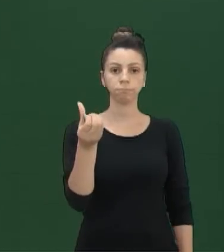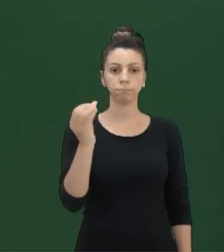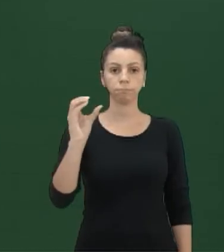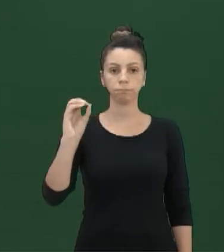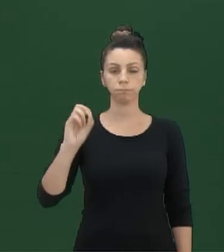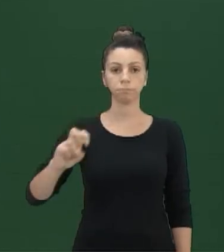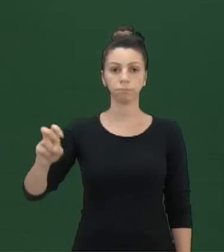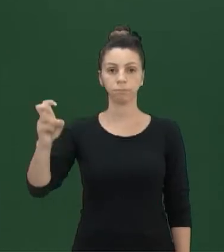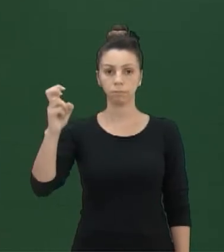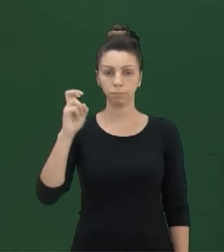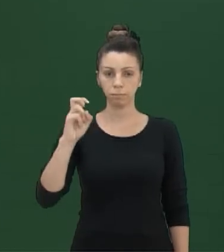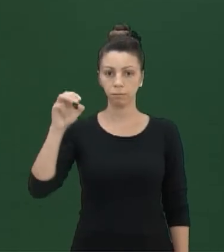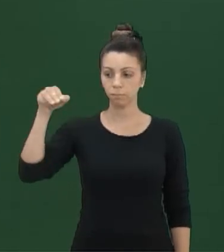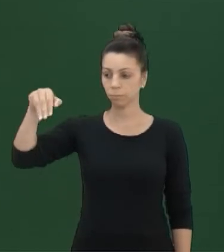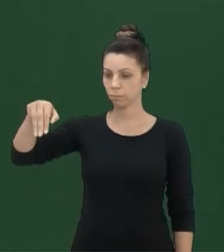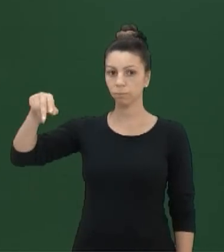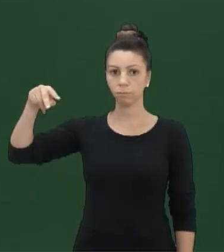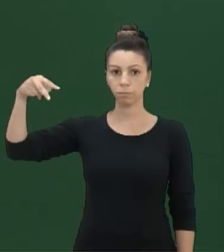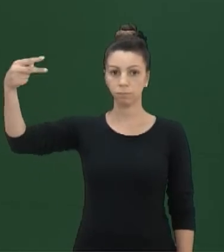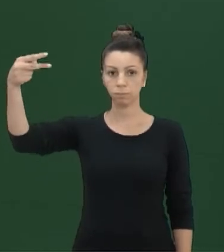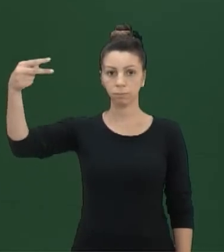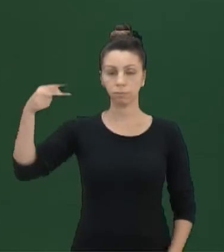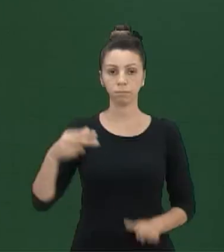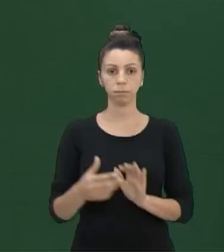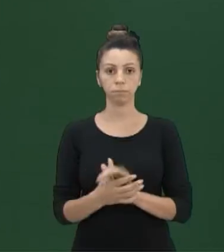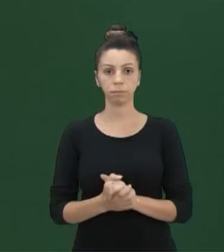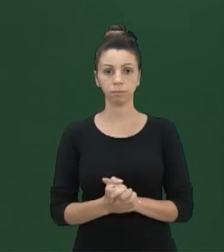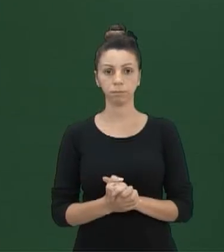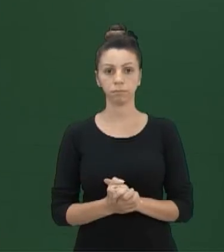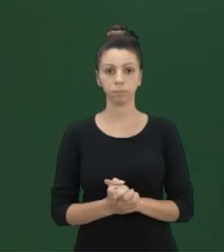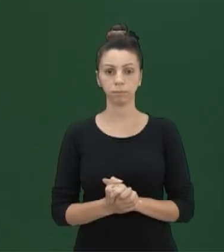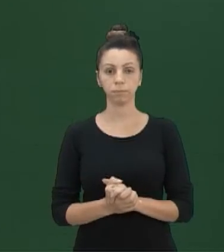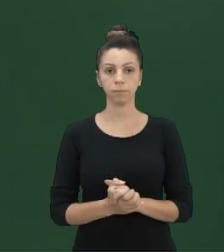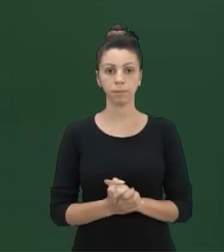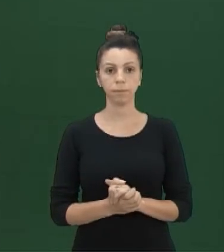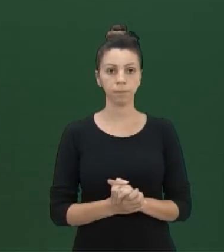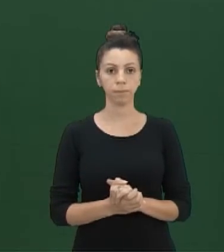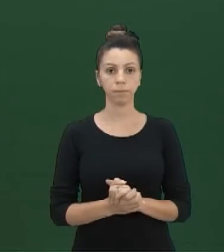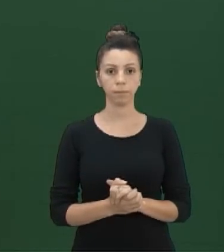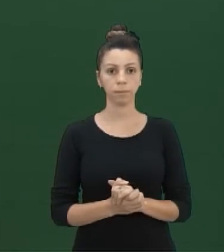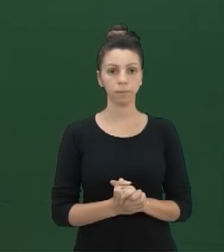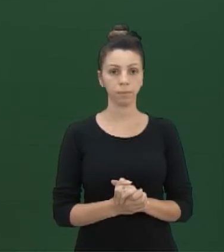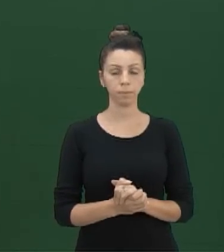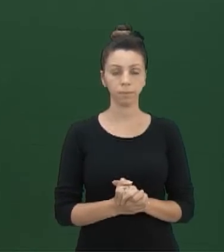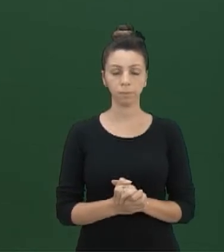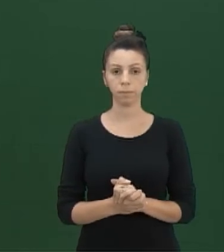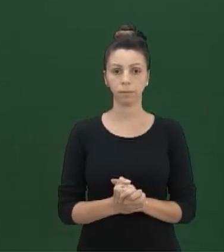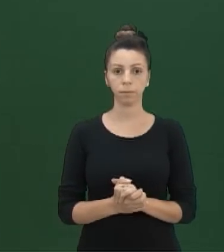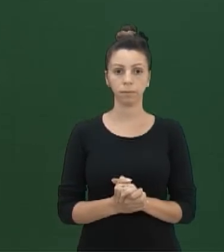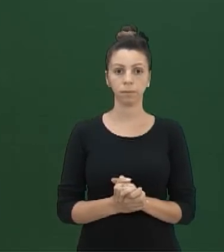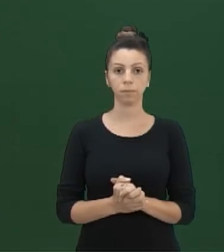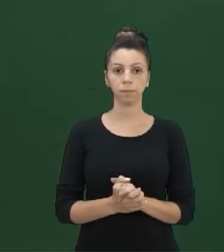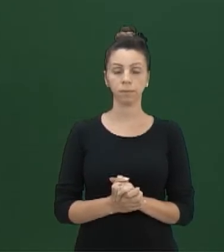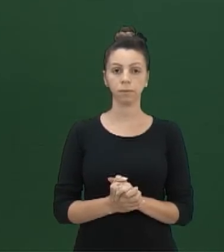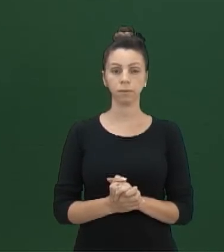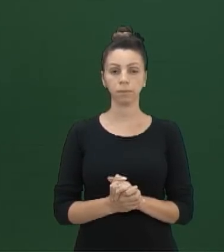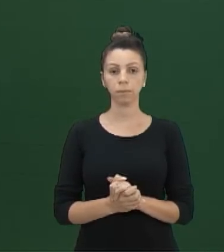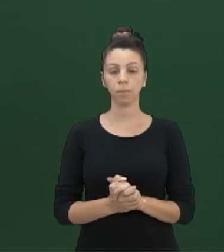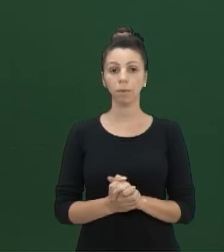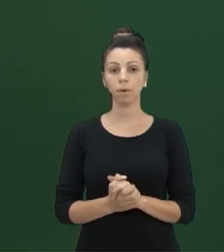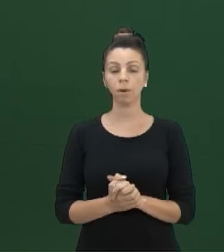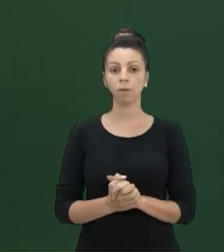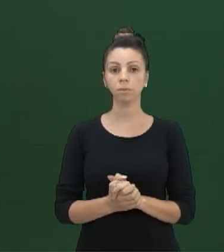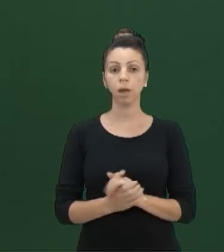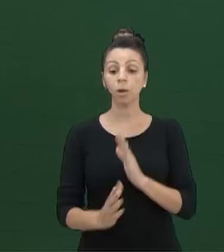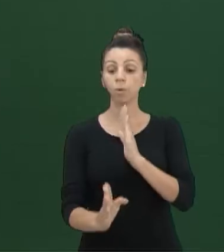vai medir 605 metros quadrados. Como a gente quer achar uma